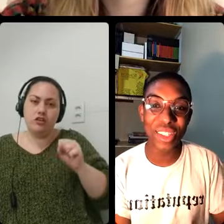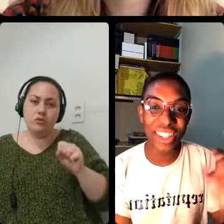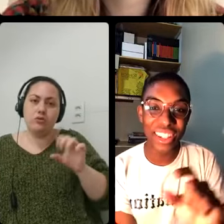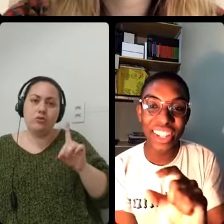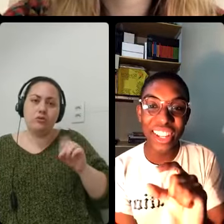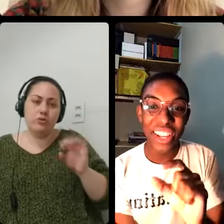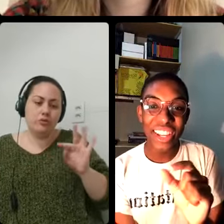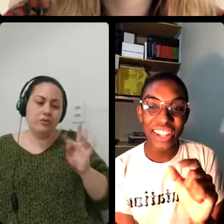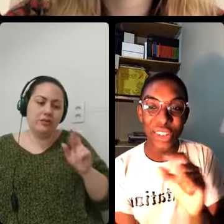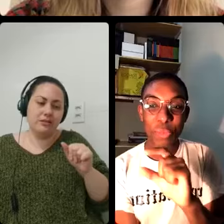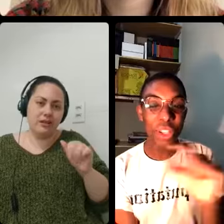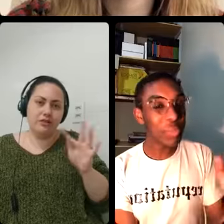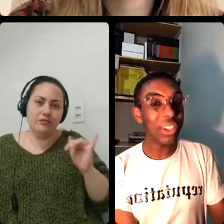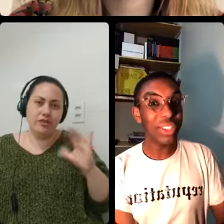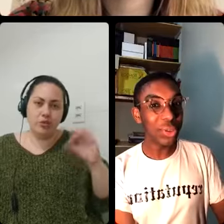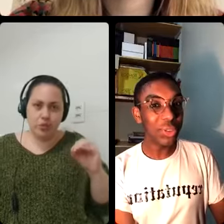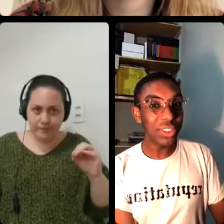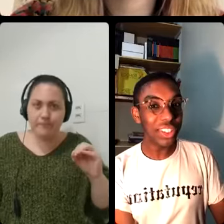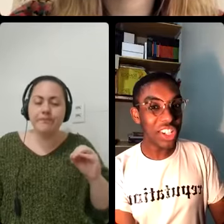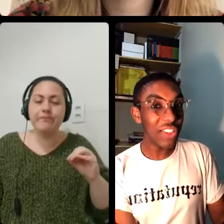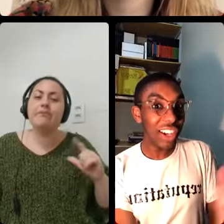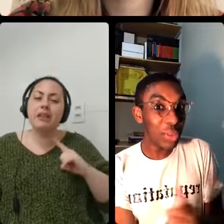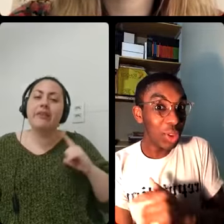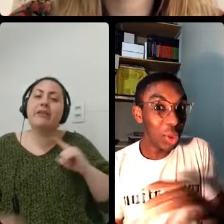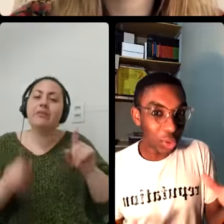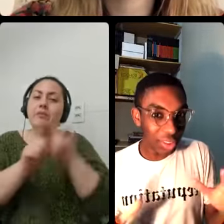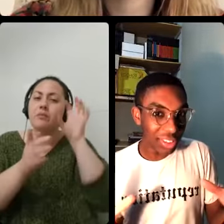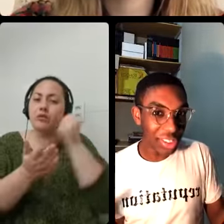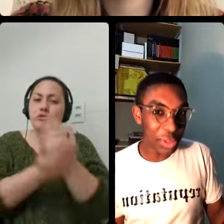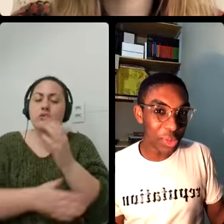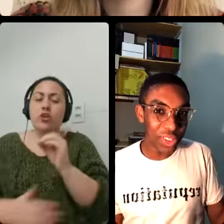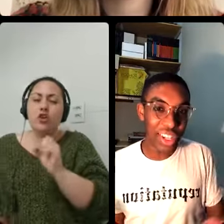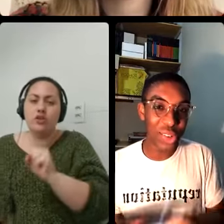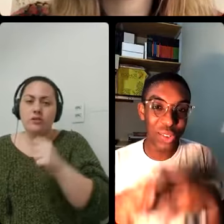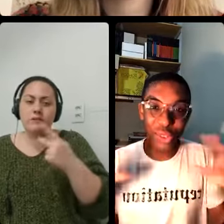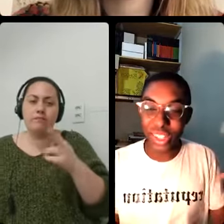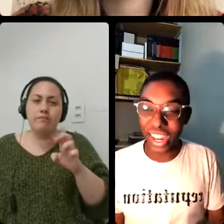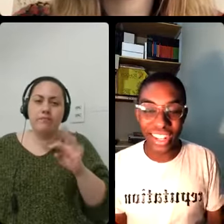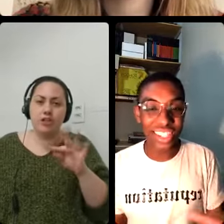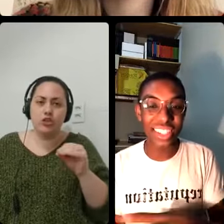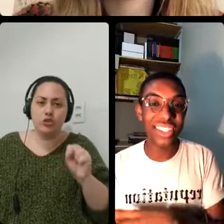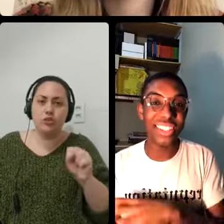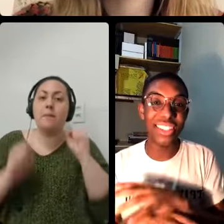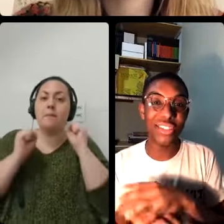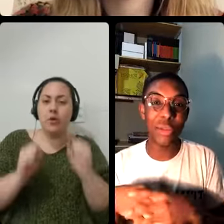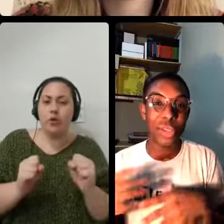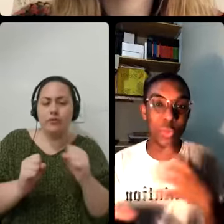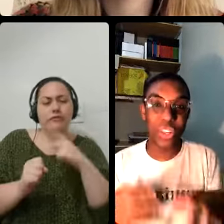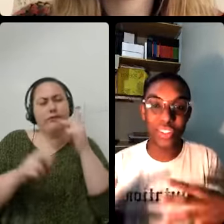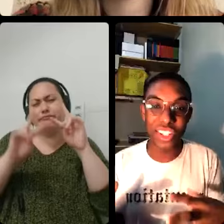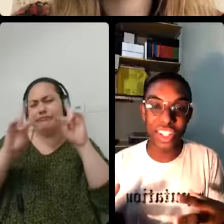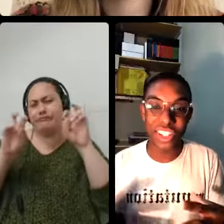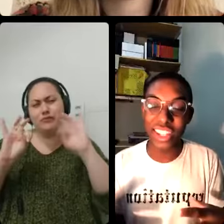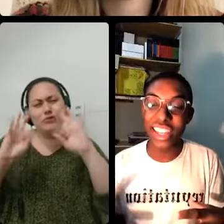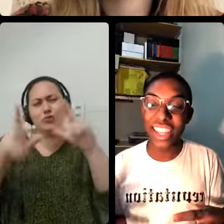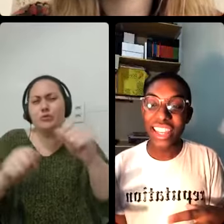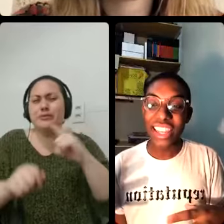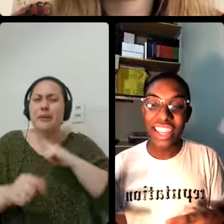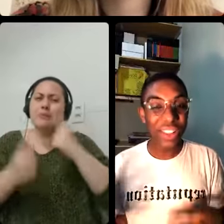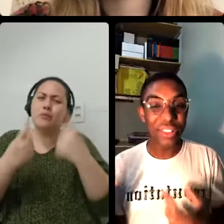Que é onde os pretos podem tudo. Então a gente fala sobre tudo, sobre música, cultura, arte, de forma super